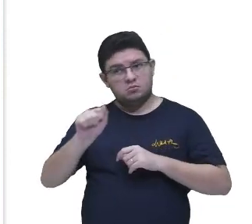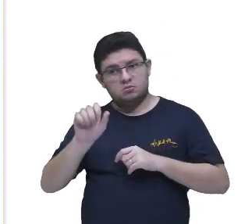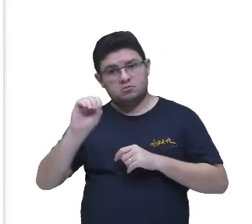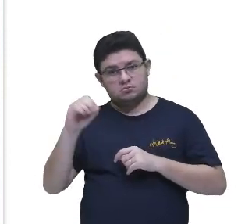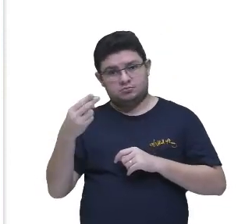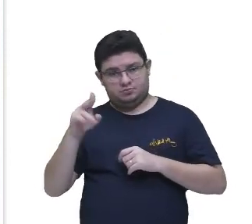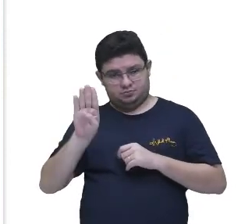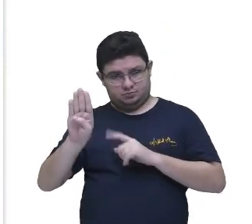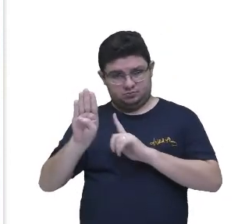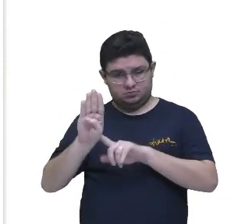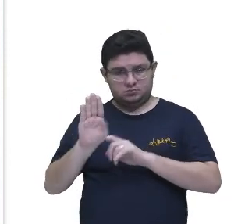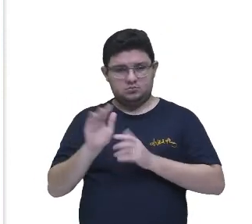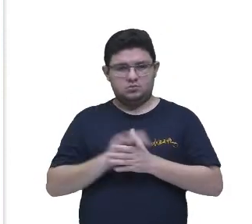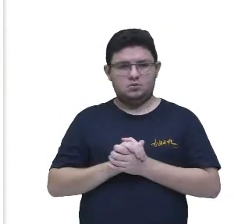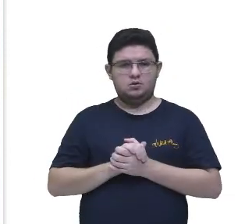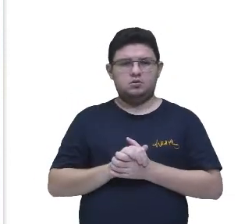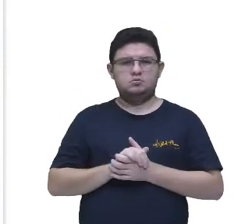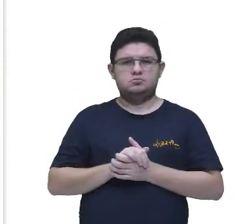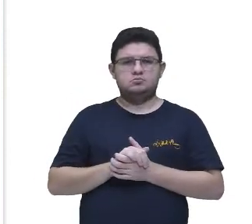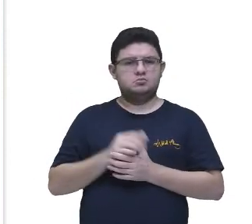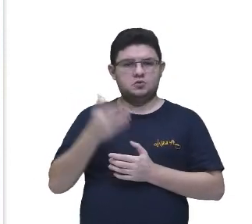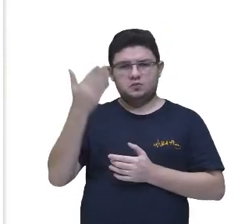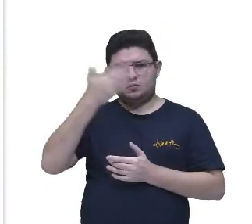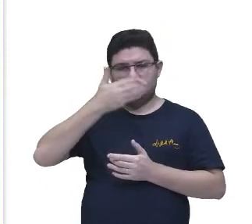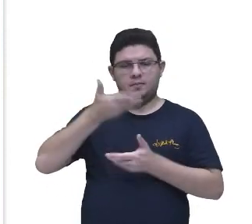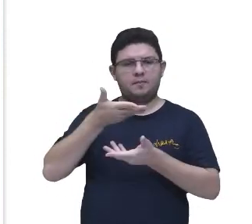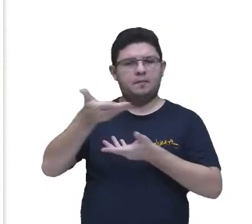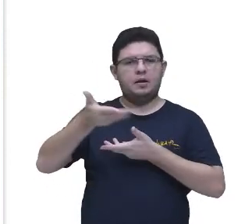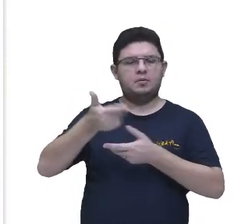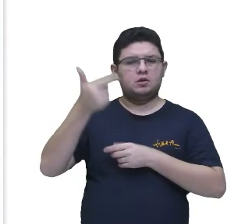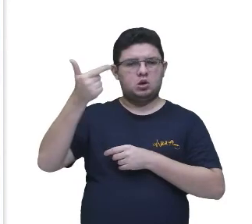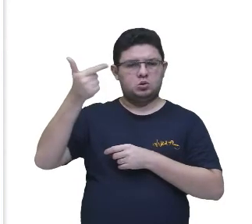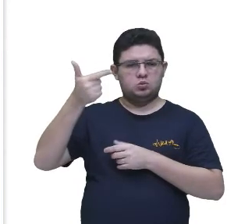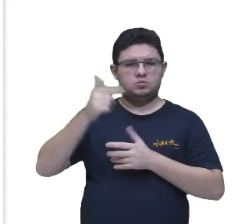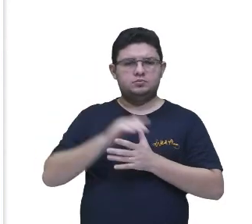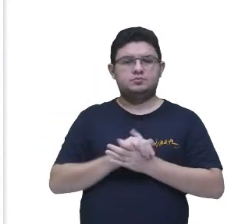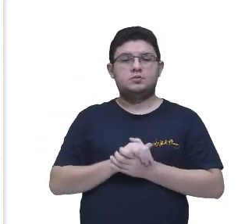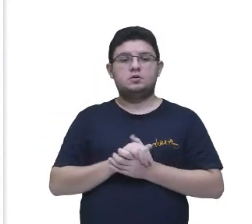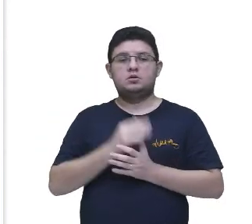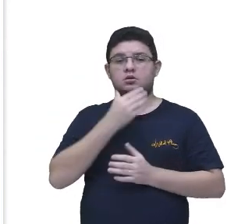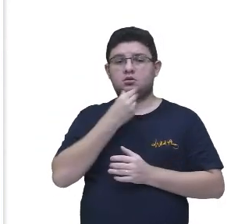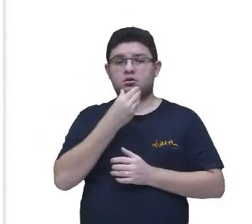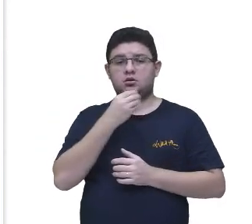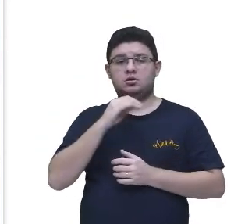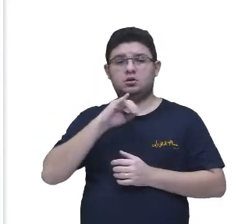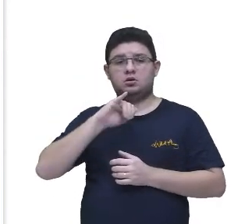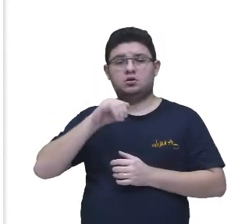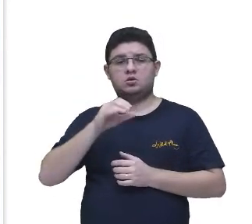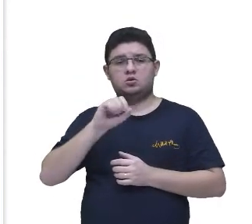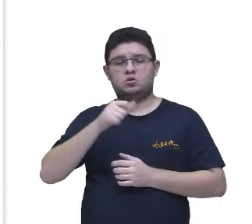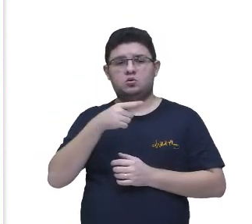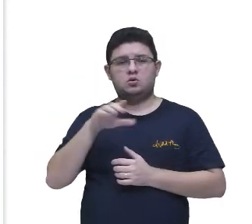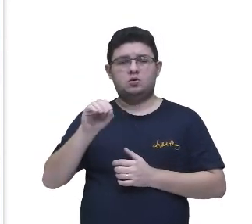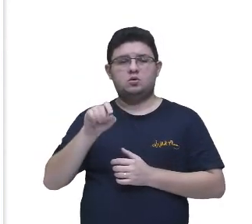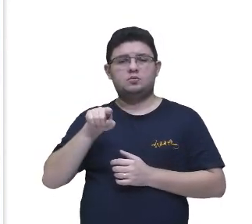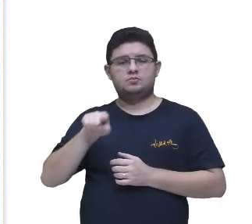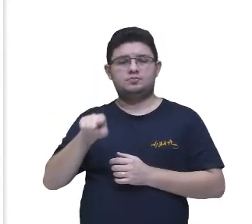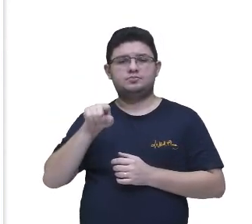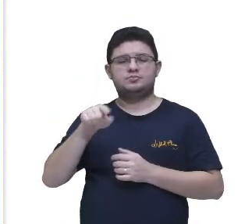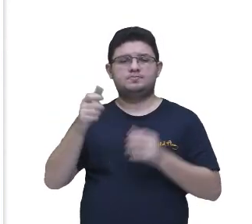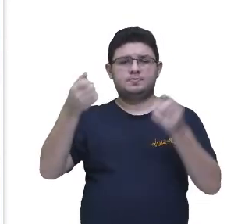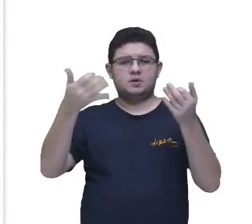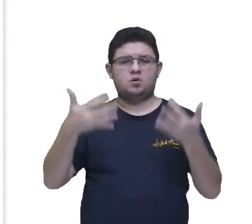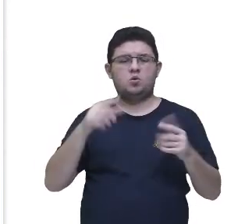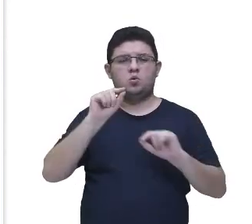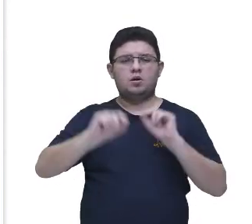Eu não vi nenhuma participação na questão 2. O João Vitor, ele até colocou aqui embaixo, ele é muito